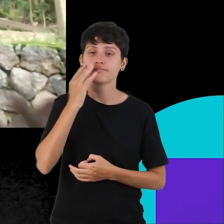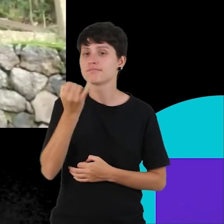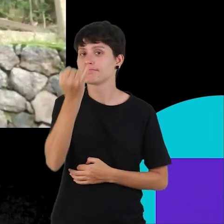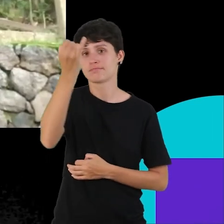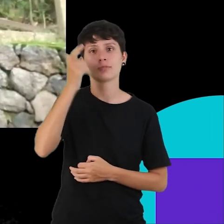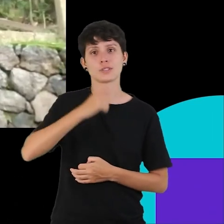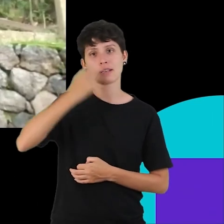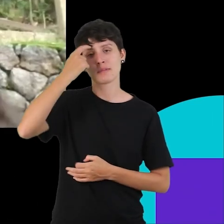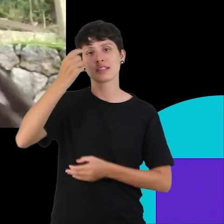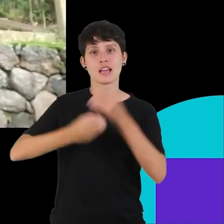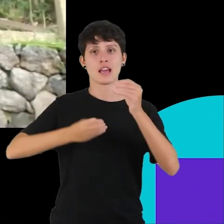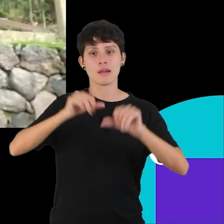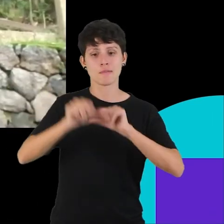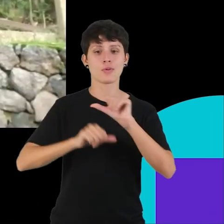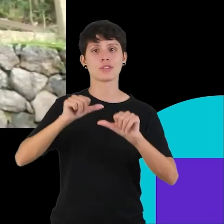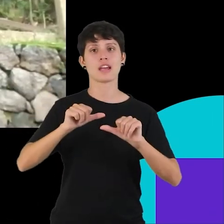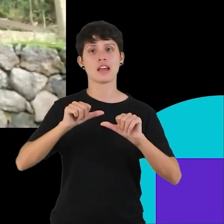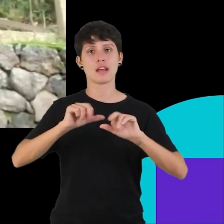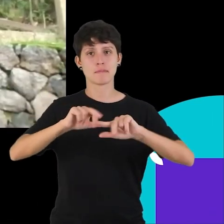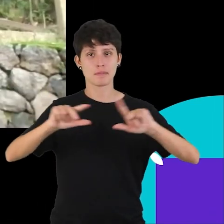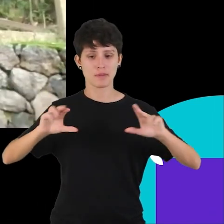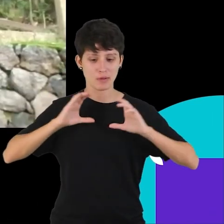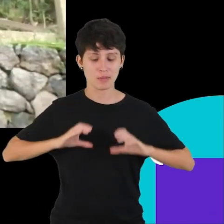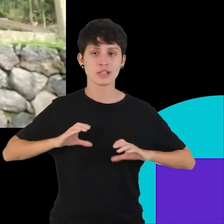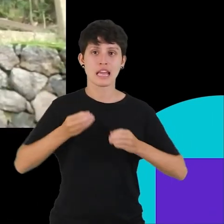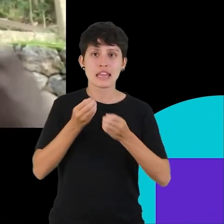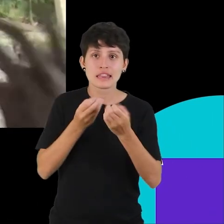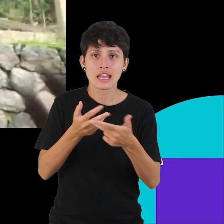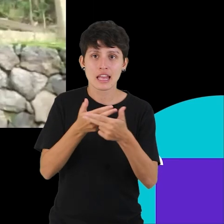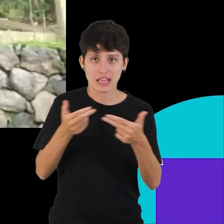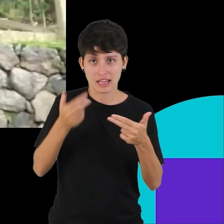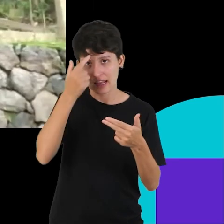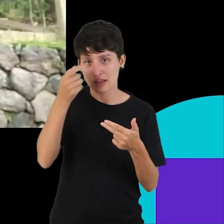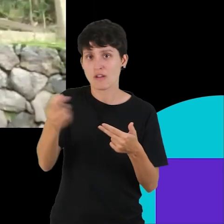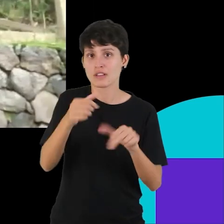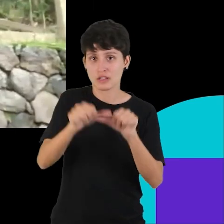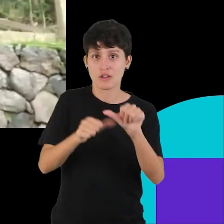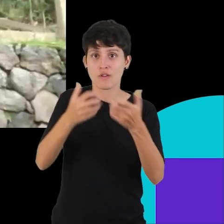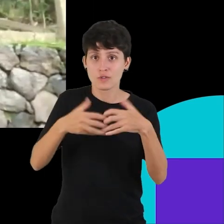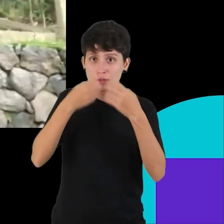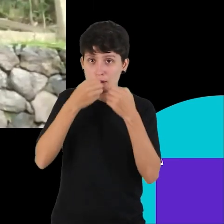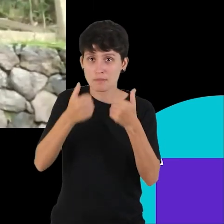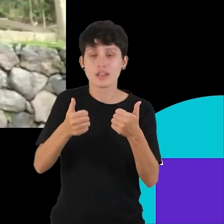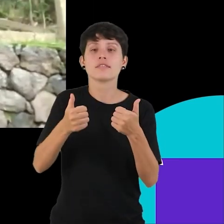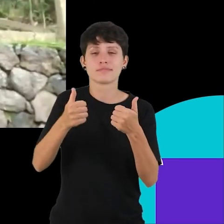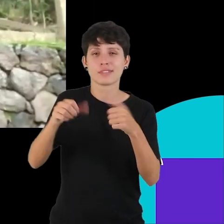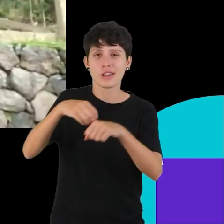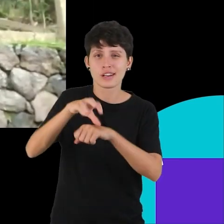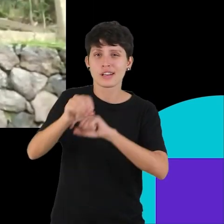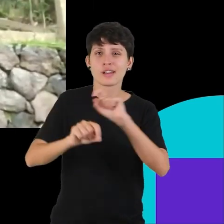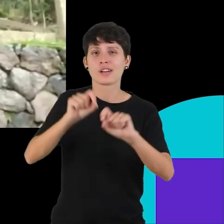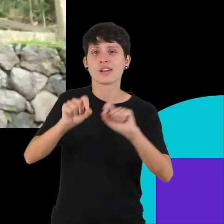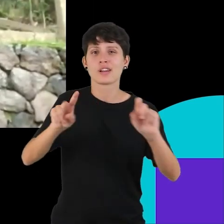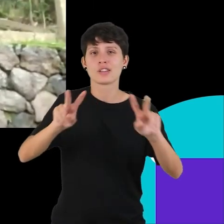Elas ficavam presas naquele ciclo. Então, sei lá, eu lucrei um pouquinho, eu vou comprar alguma coisa para minha casa, uma coisa né? E assim, não estou julgando, estou só